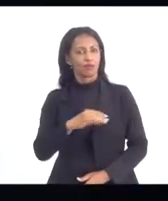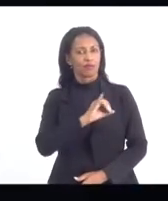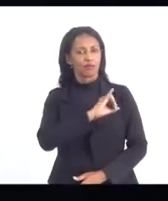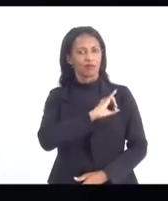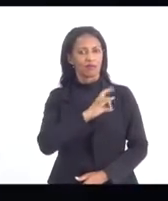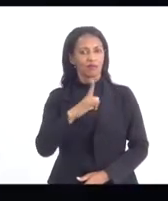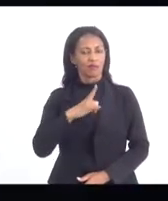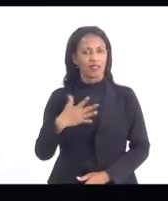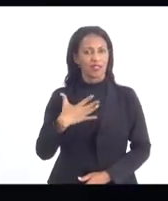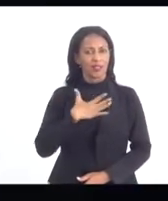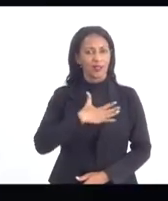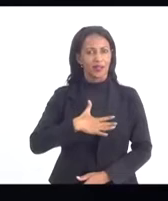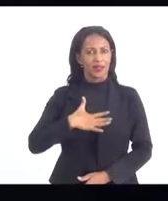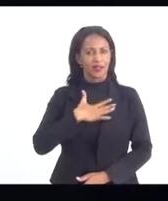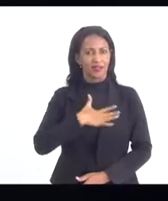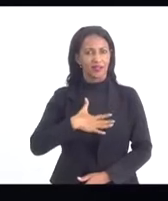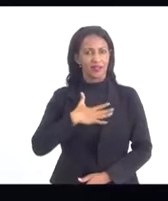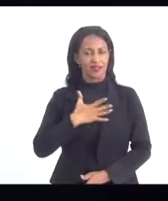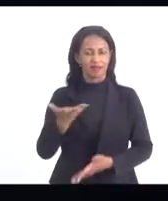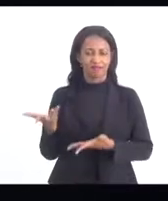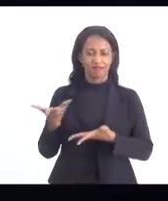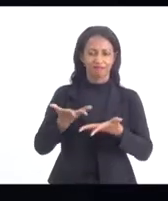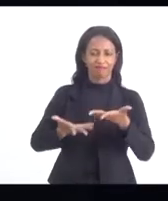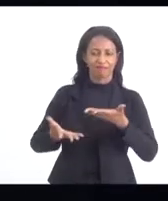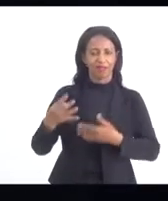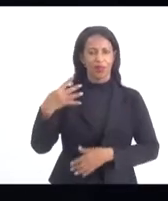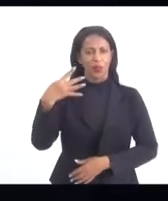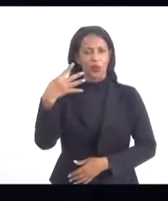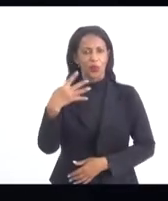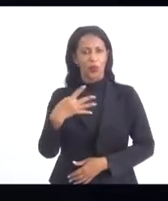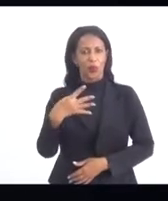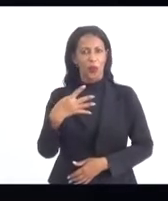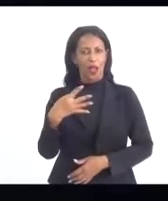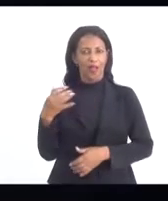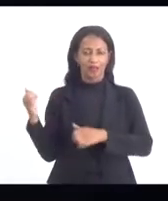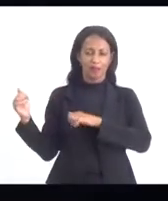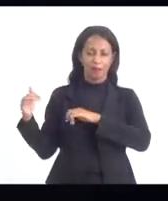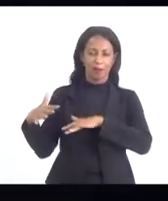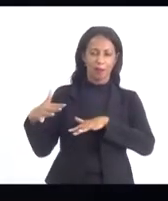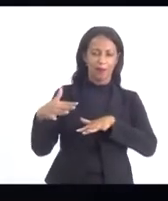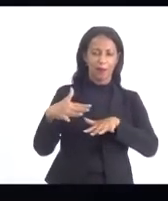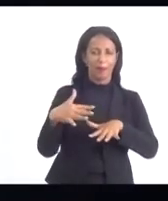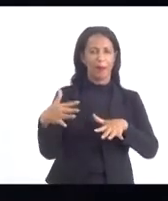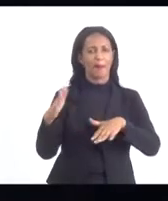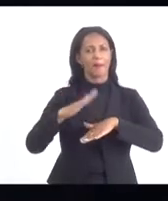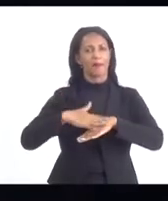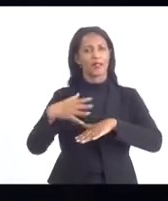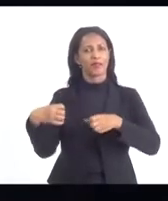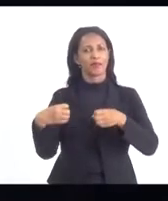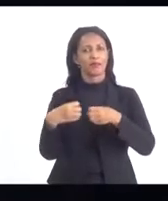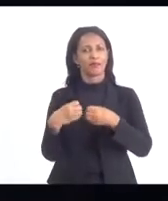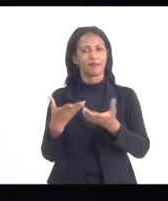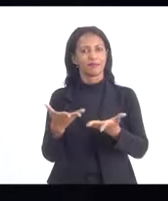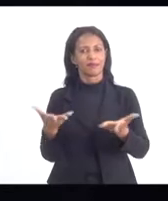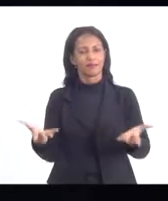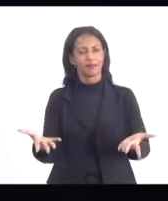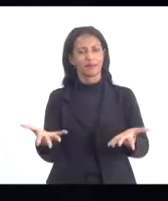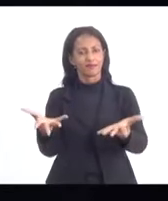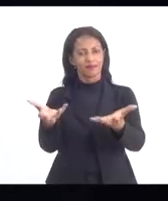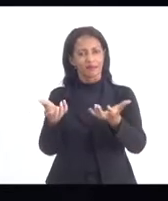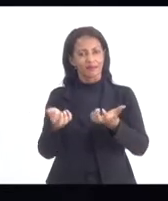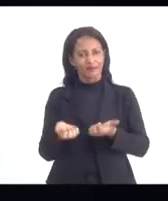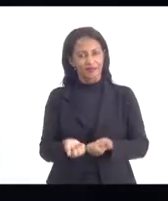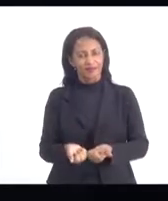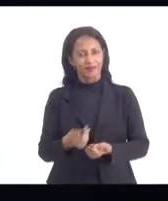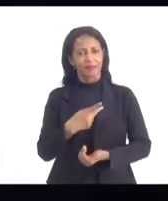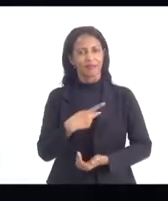o prazer de sediar a quarta edição da Caravana Alerj Mais Perto de Você e de receber o